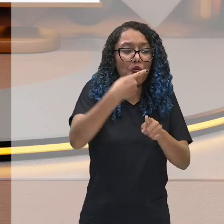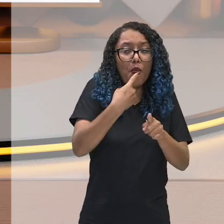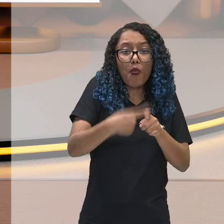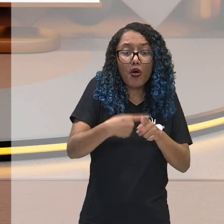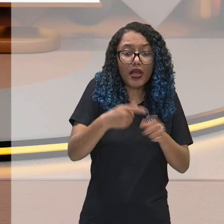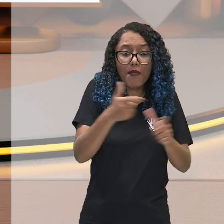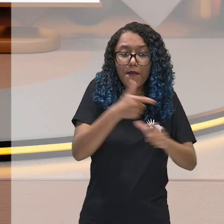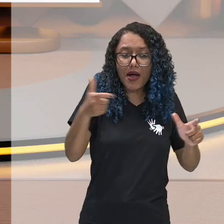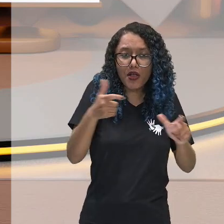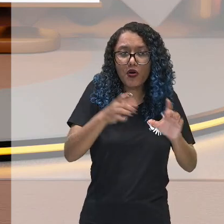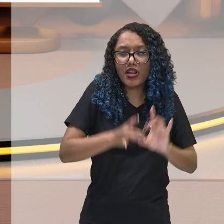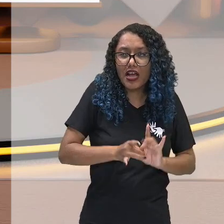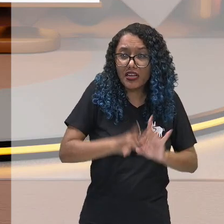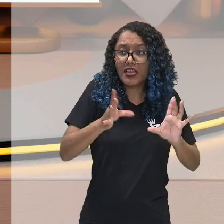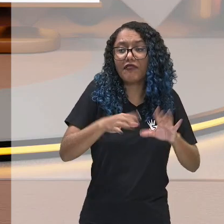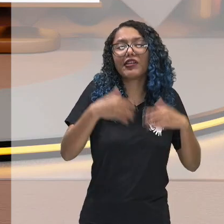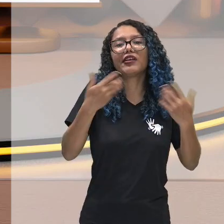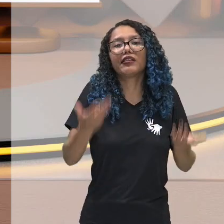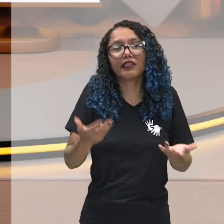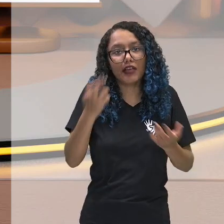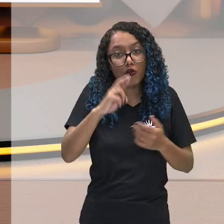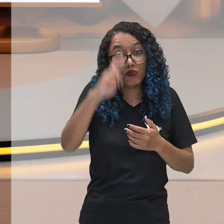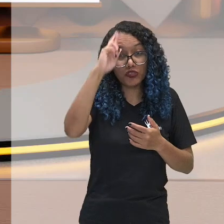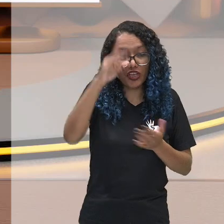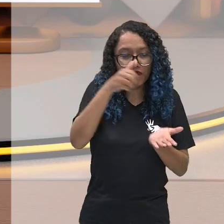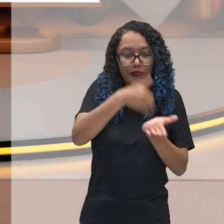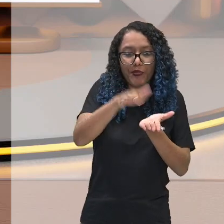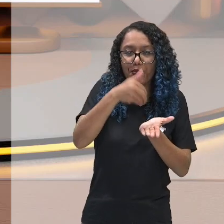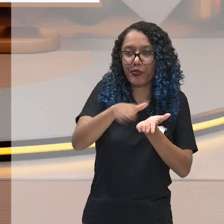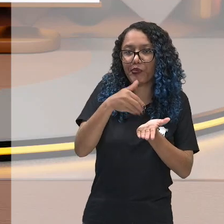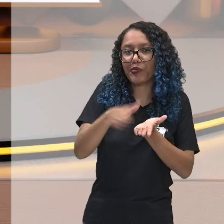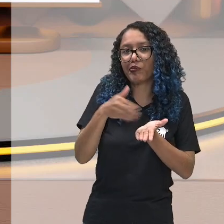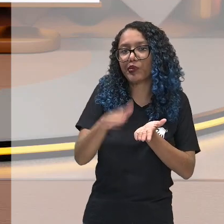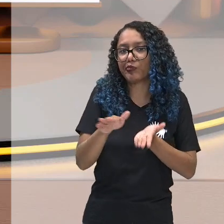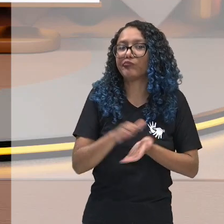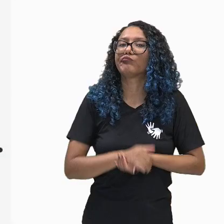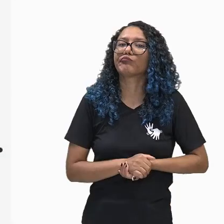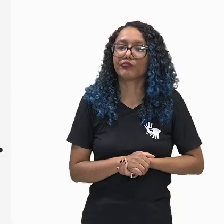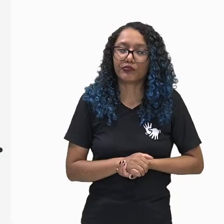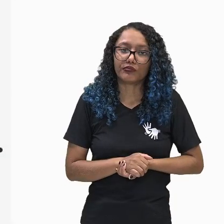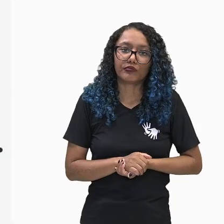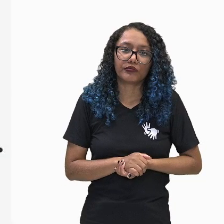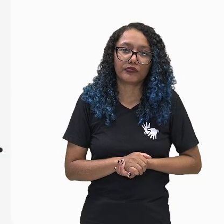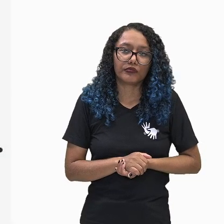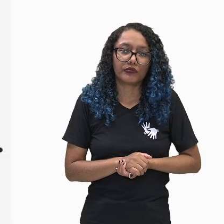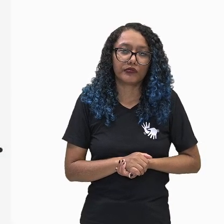foram, inclusive, expulsos das fazendas onde trabalhavam. Vamos adiante, vamos lá, gente.